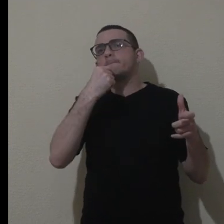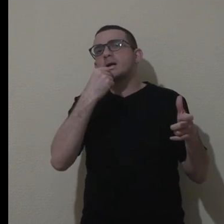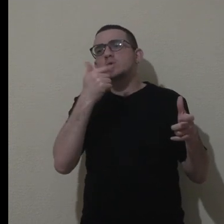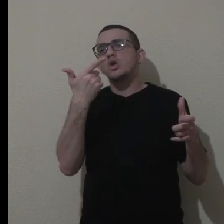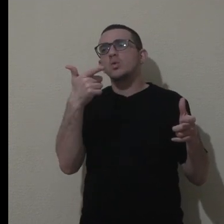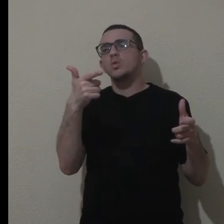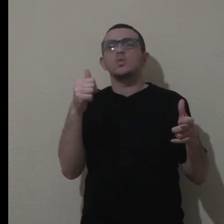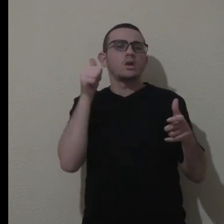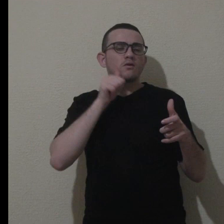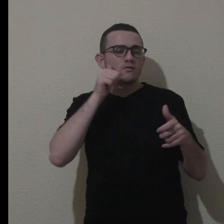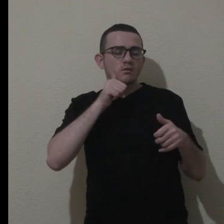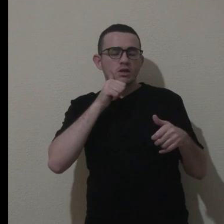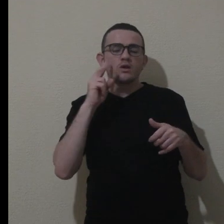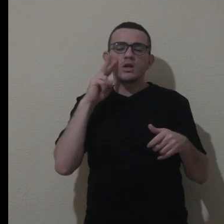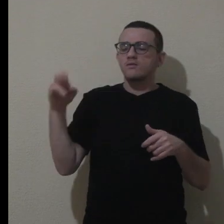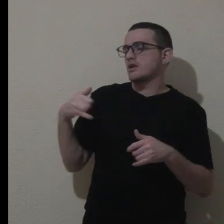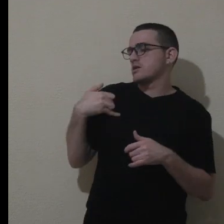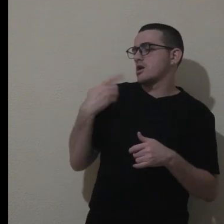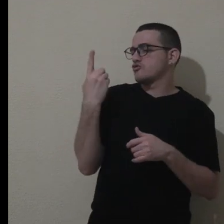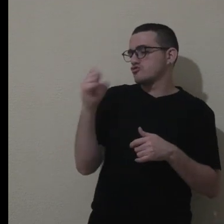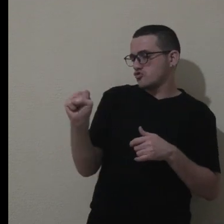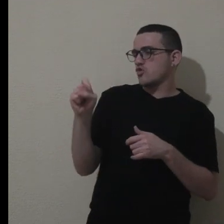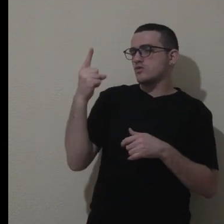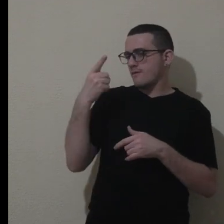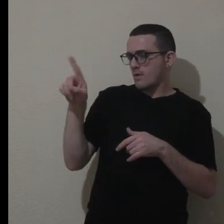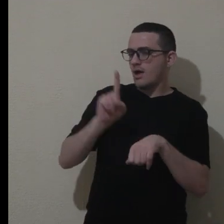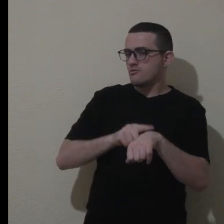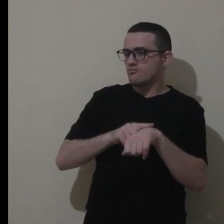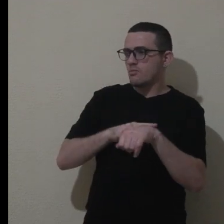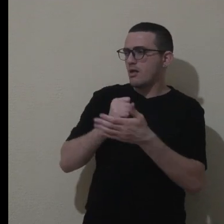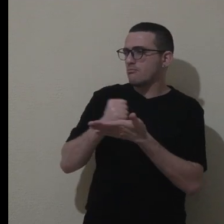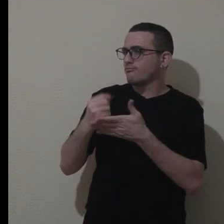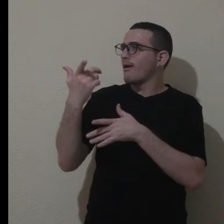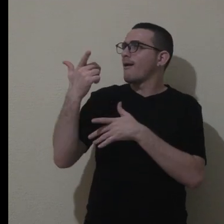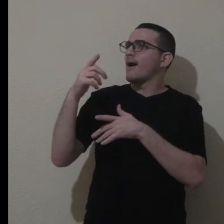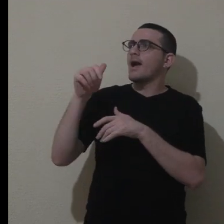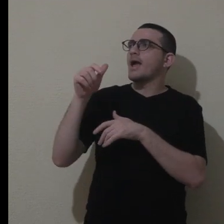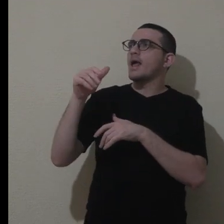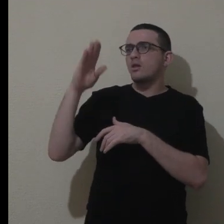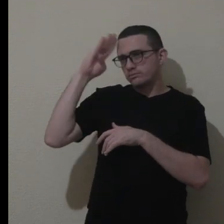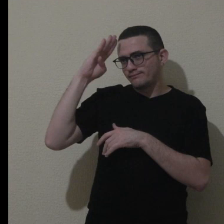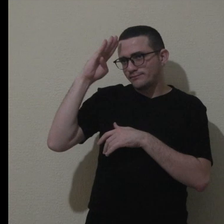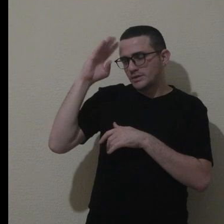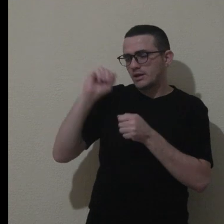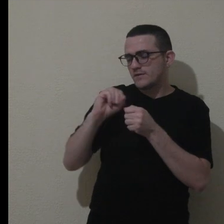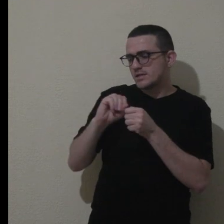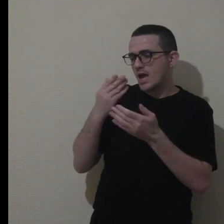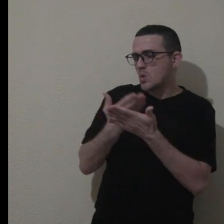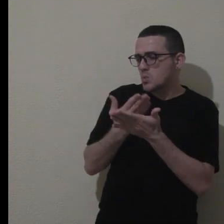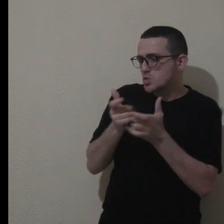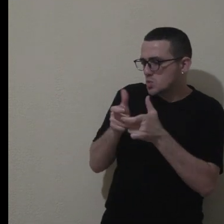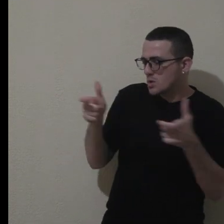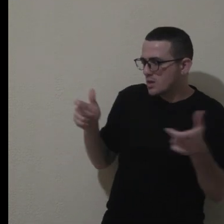eles viram que as pessoas com 18 anos, quando vão se alistar, né, então eles fizeram um estudo bastante grande aí, de